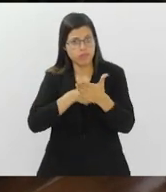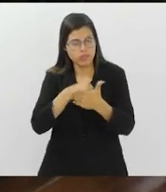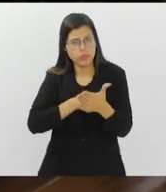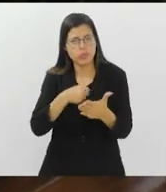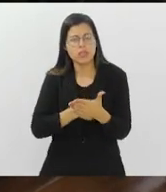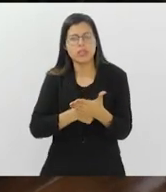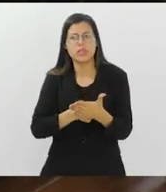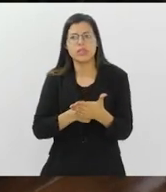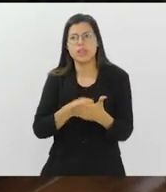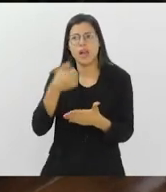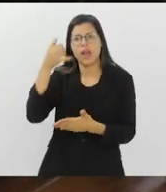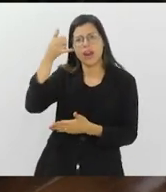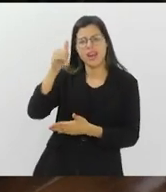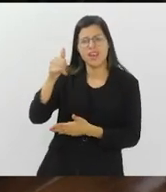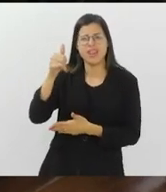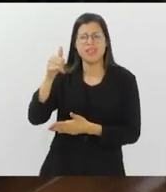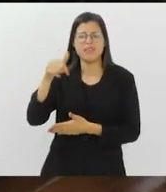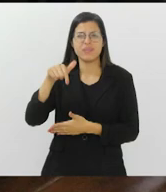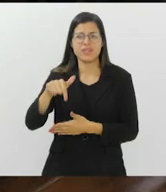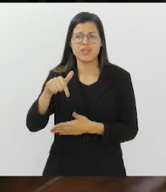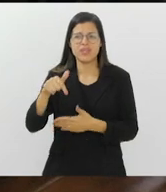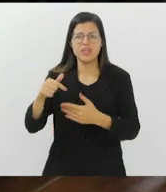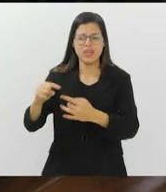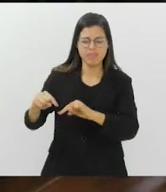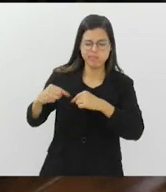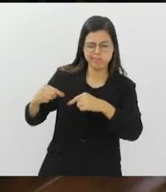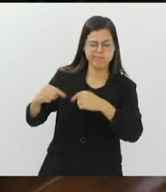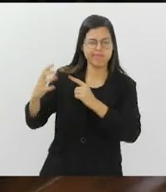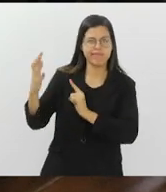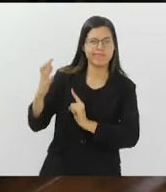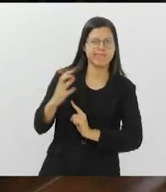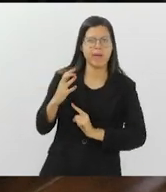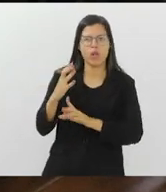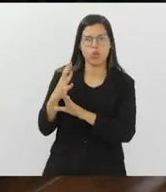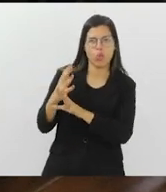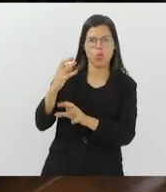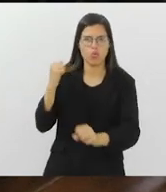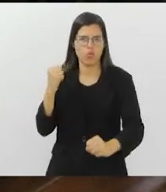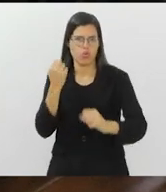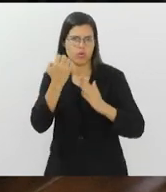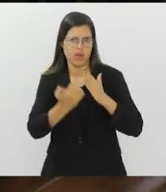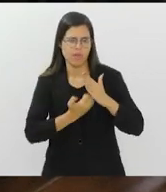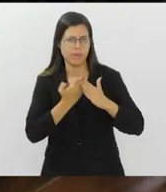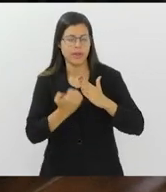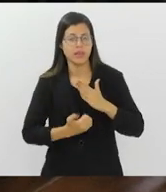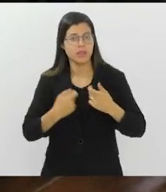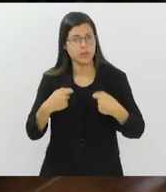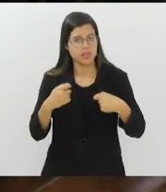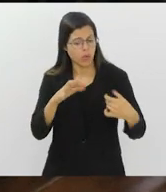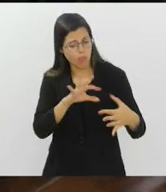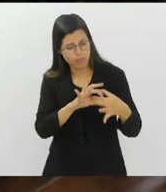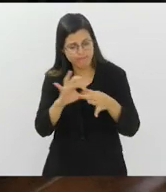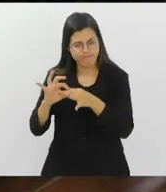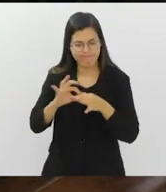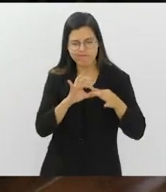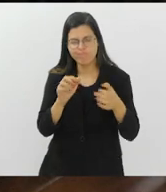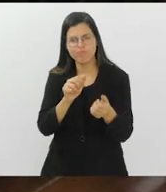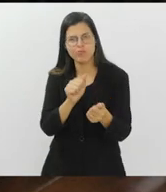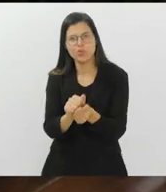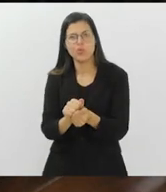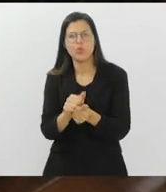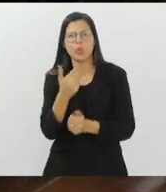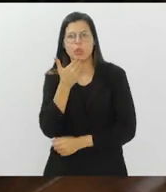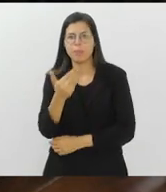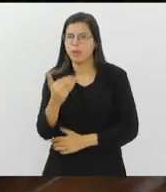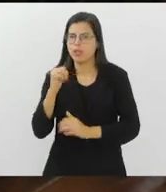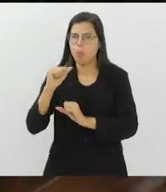sufocados pela ganância e burocracias corporativas. Precisamos nos unir e exigir mudanças. É essencial